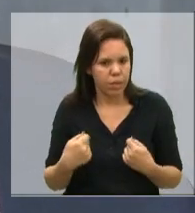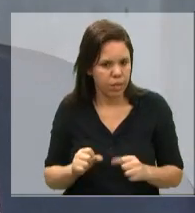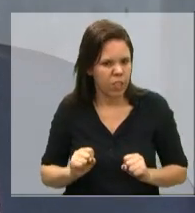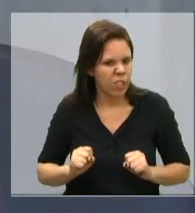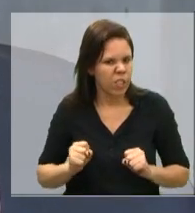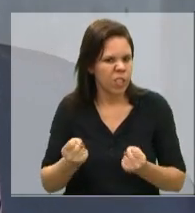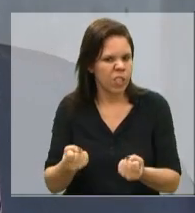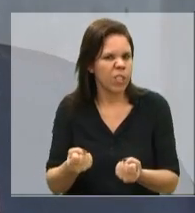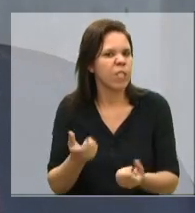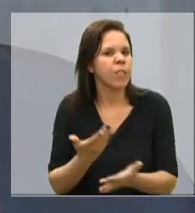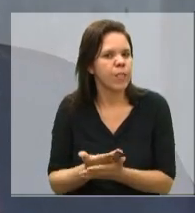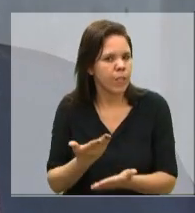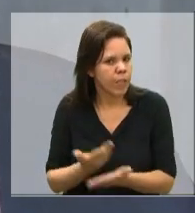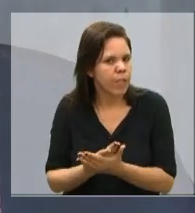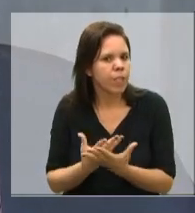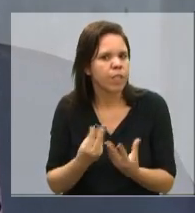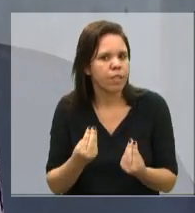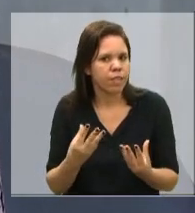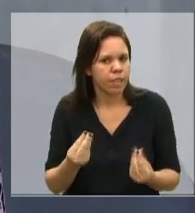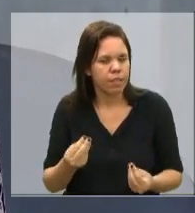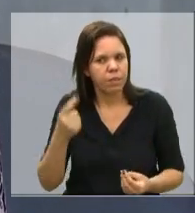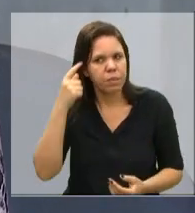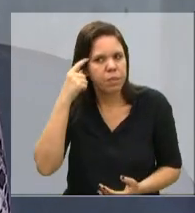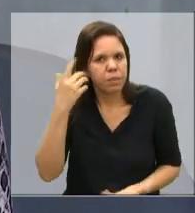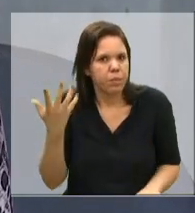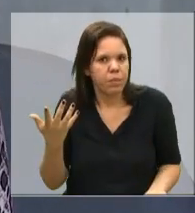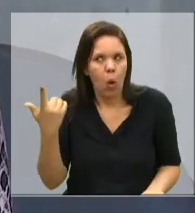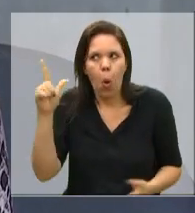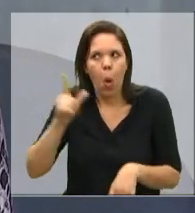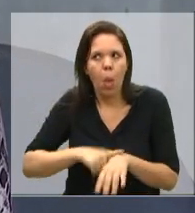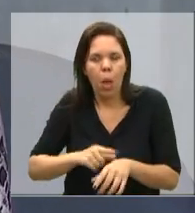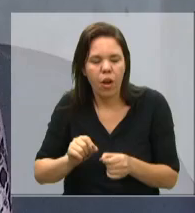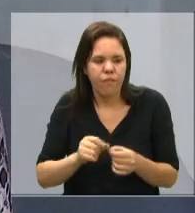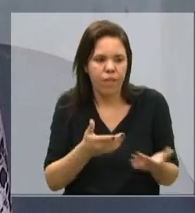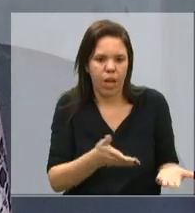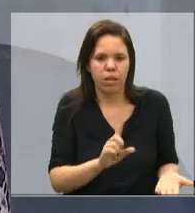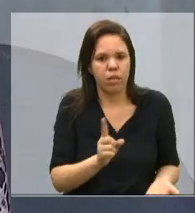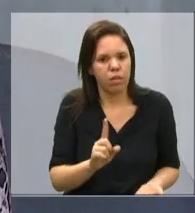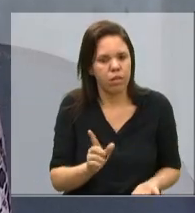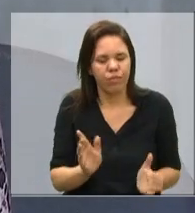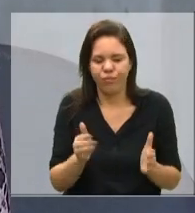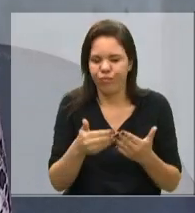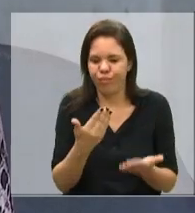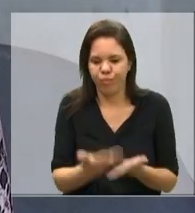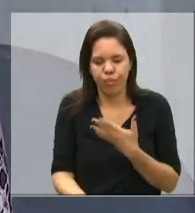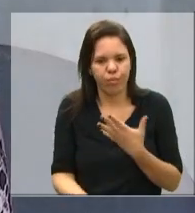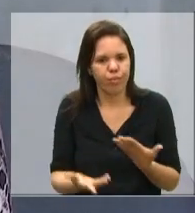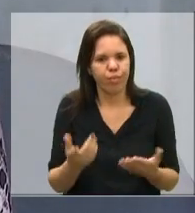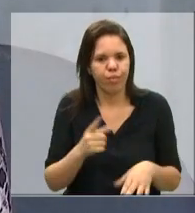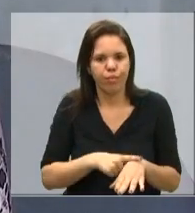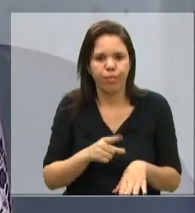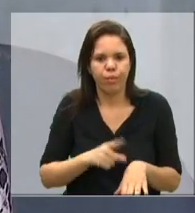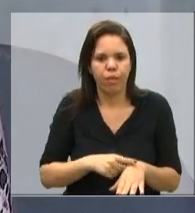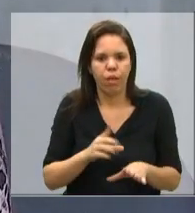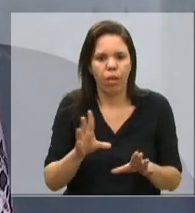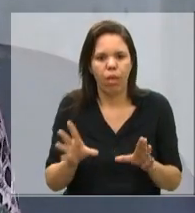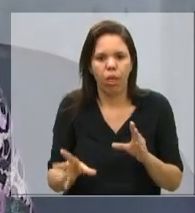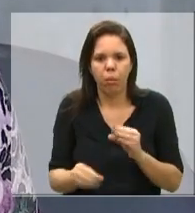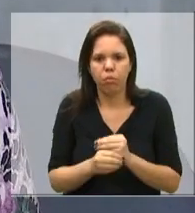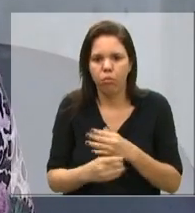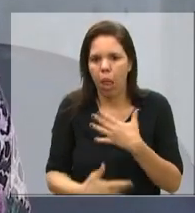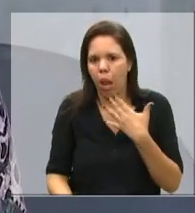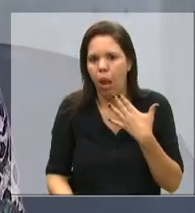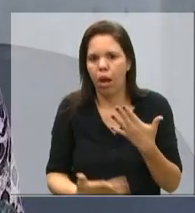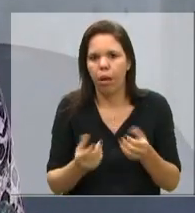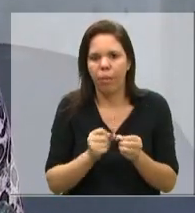bem dedicado e você não pode pensar assim, outra hora eu faço. Senão você vai perdendo tempo e vai acumulando, e uma coisa